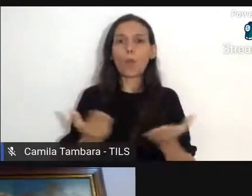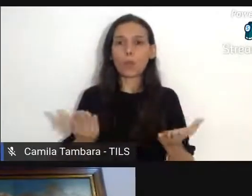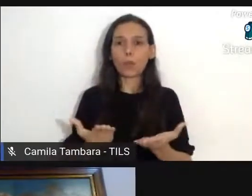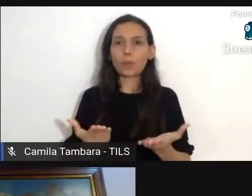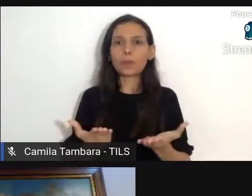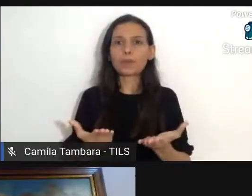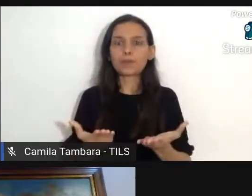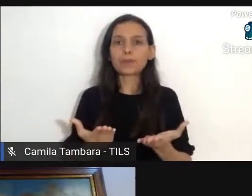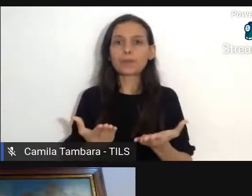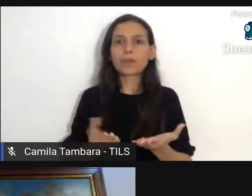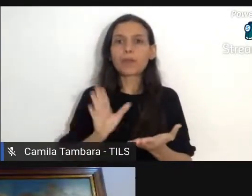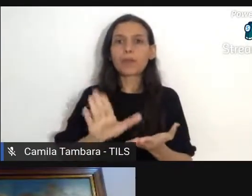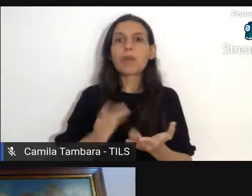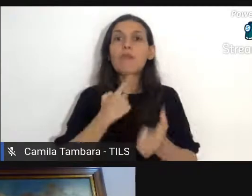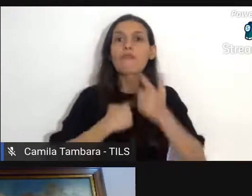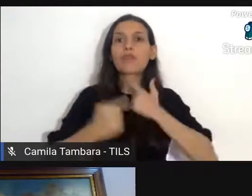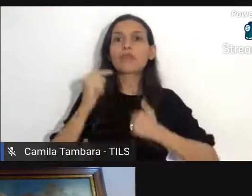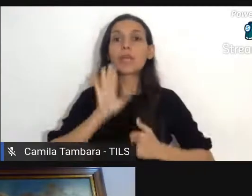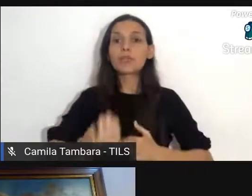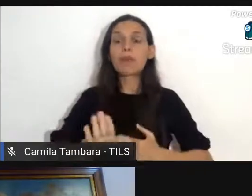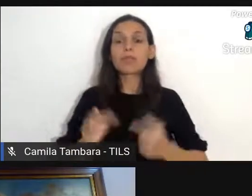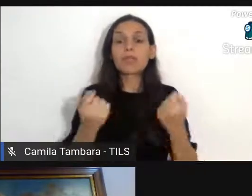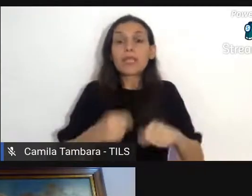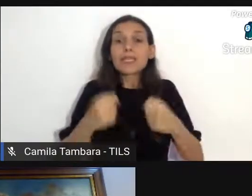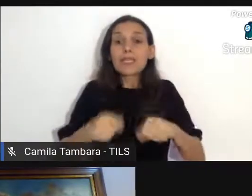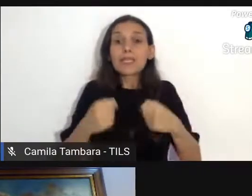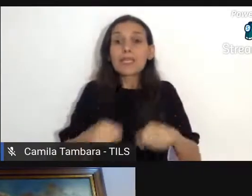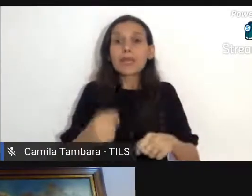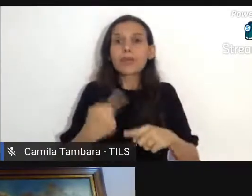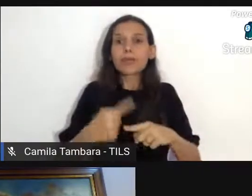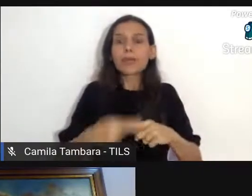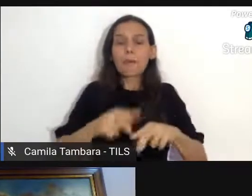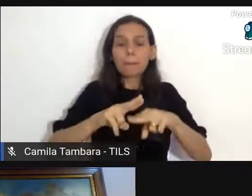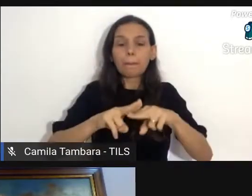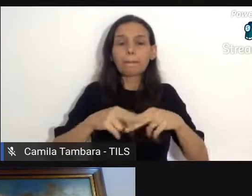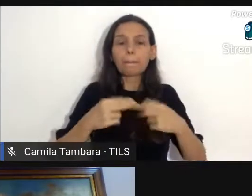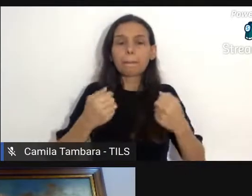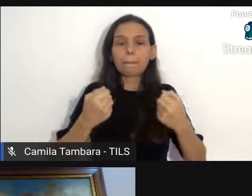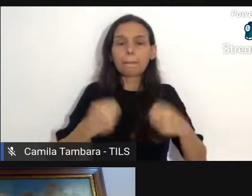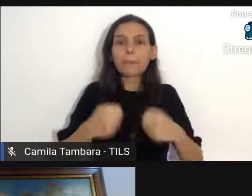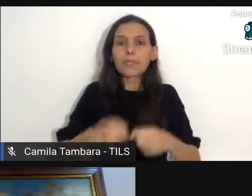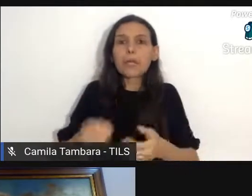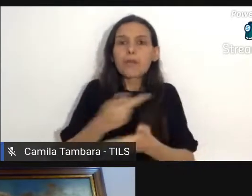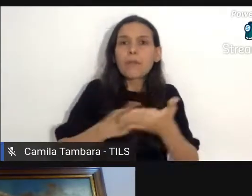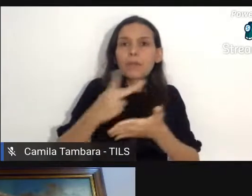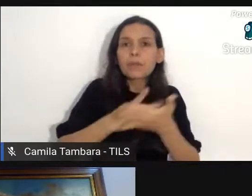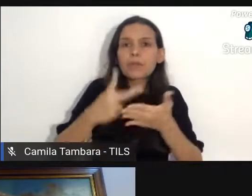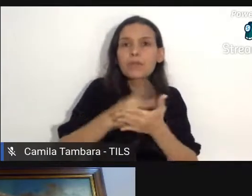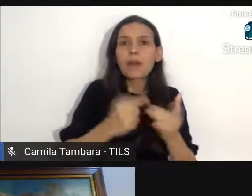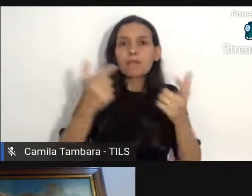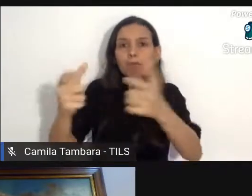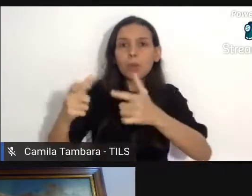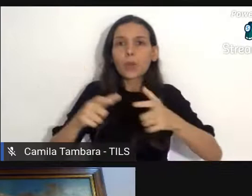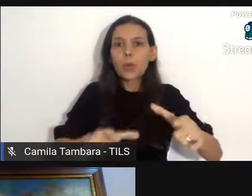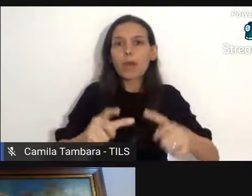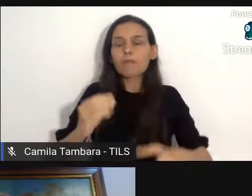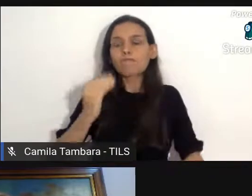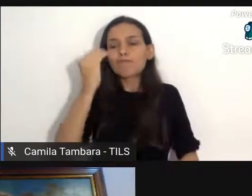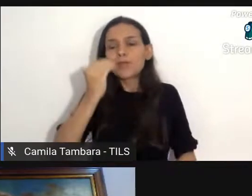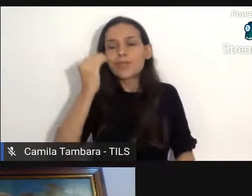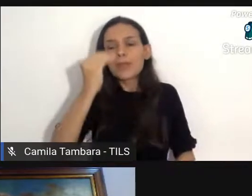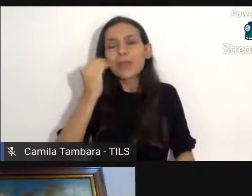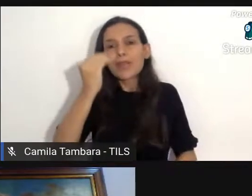da necessidade de buscar espaços e experiências não formais de aprendizagem. Eu